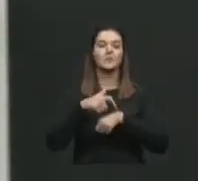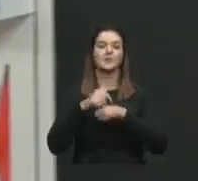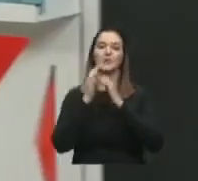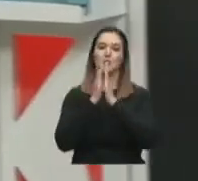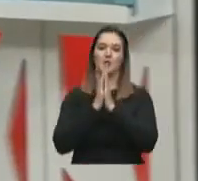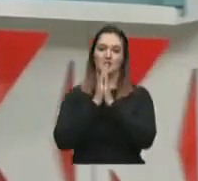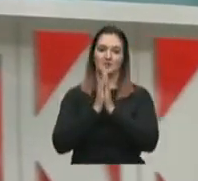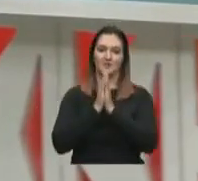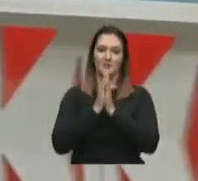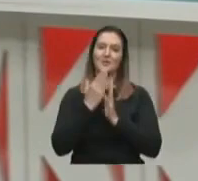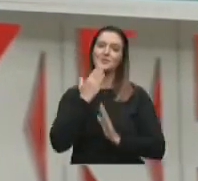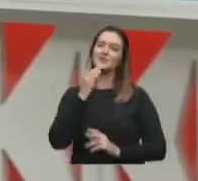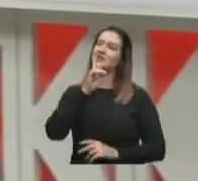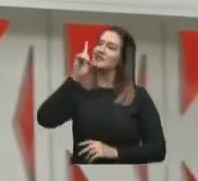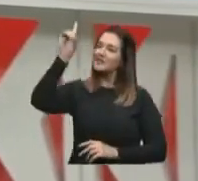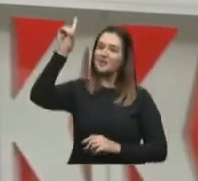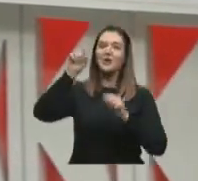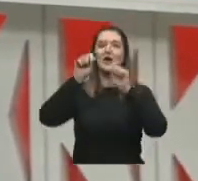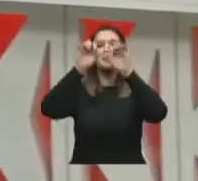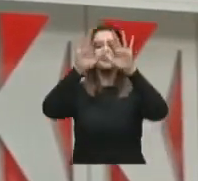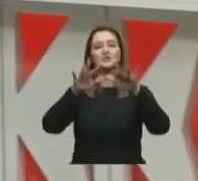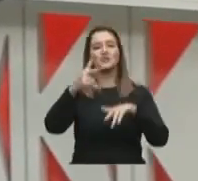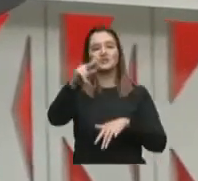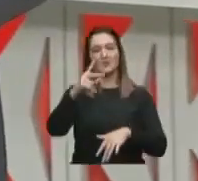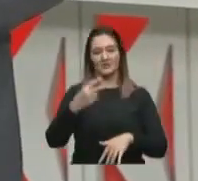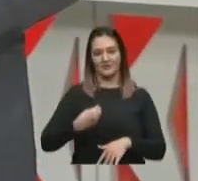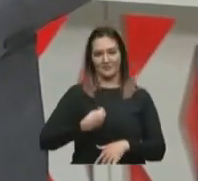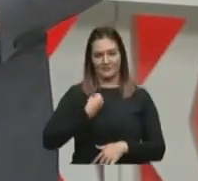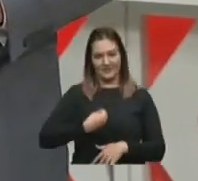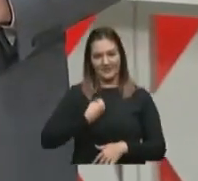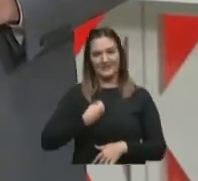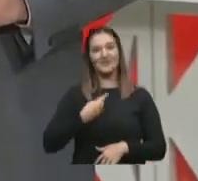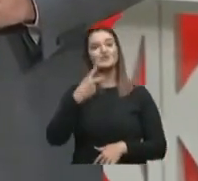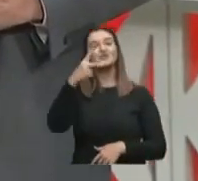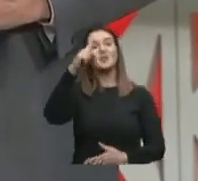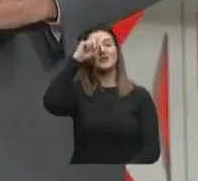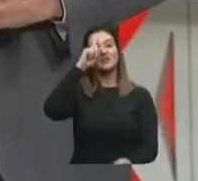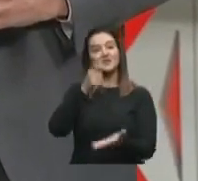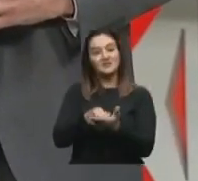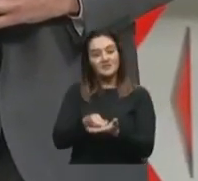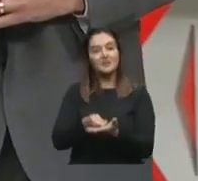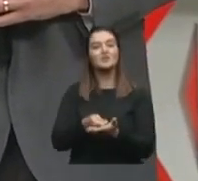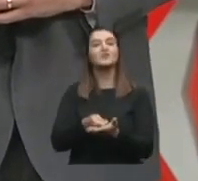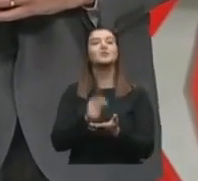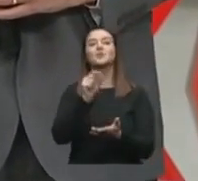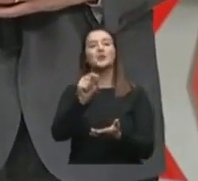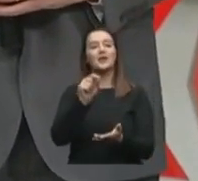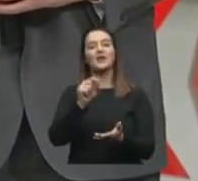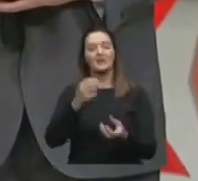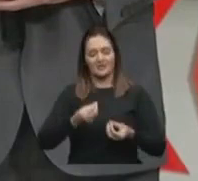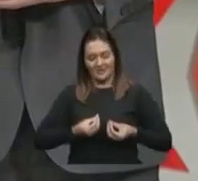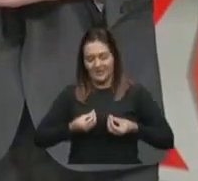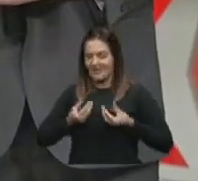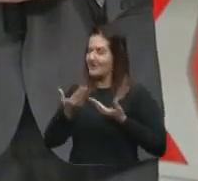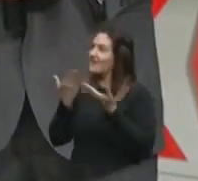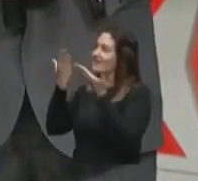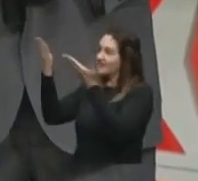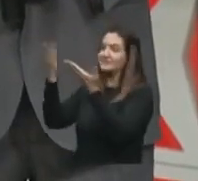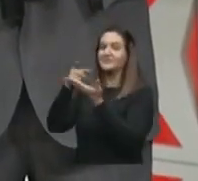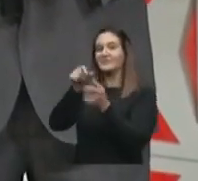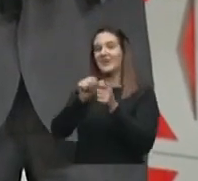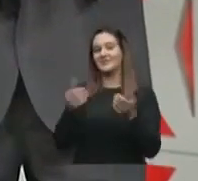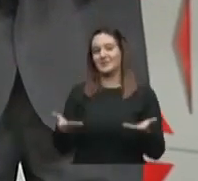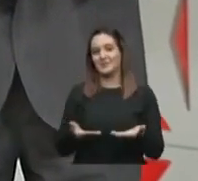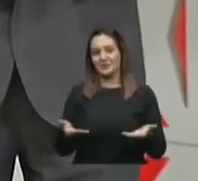oração. Nós vamos pedir a Deus que abençoe a sua vida, que abençoe a sua decisão, que abençoe essa entrega total que você acaba de